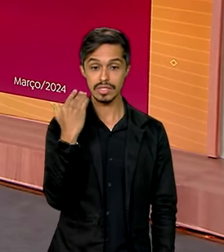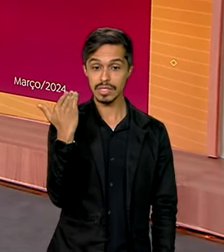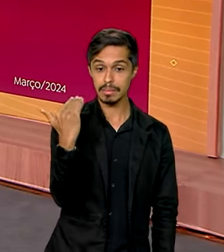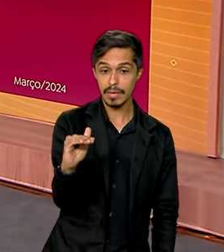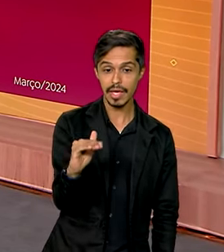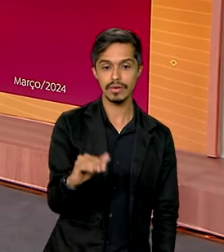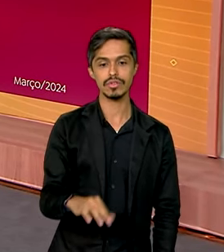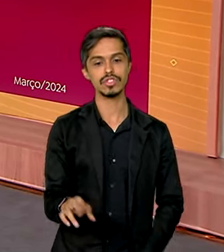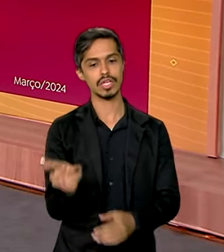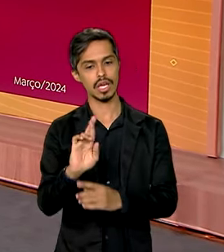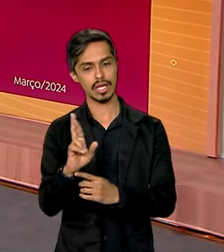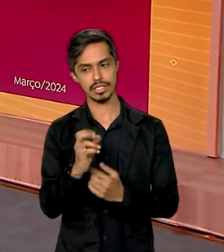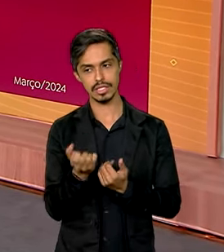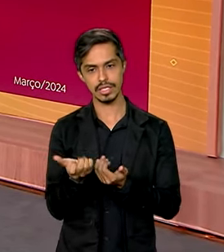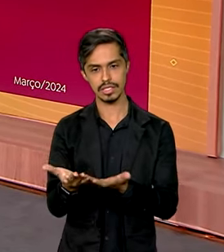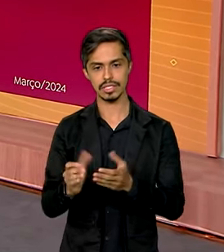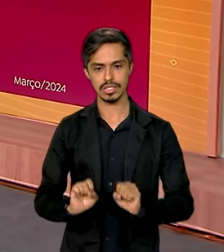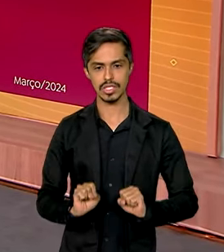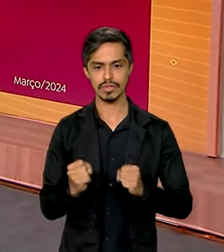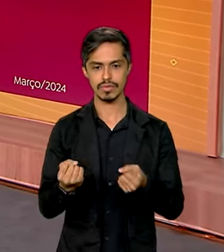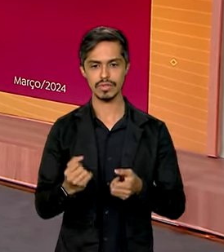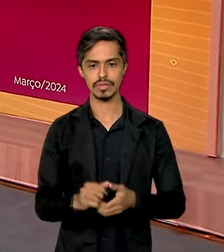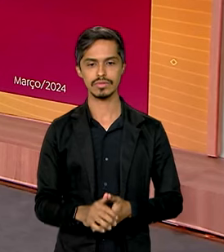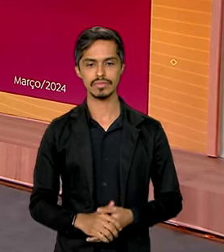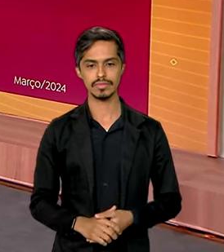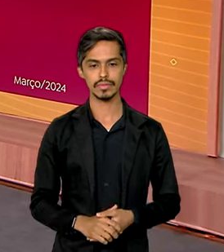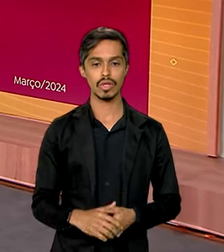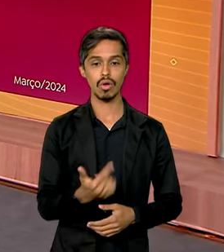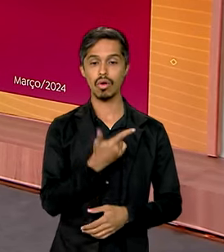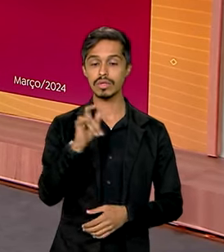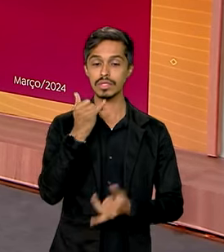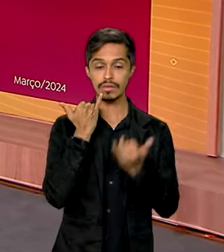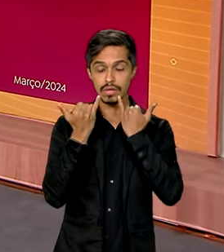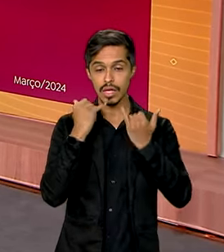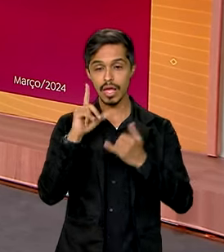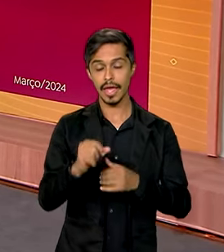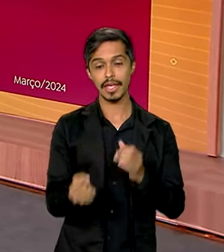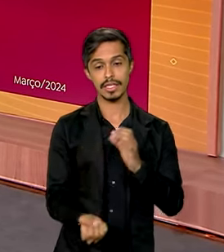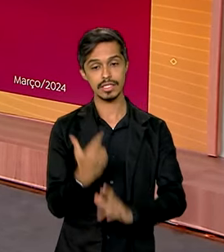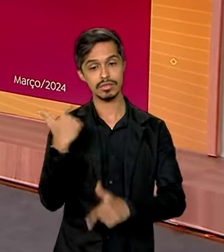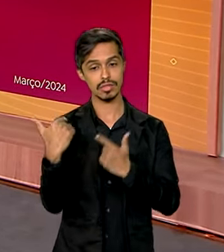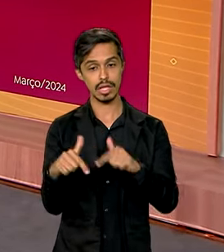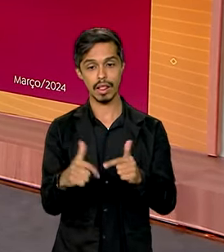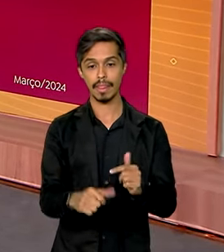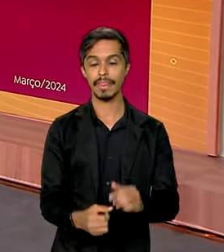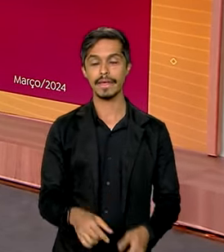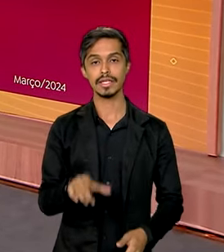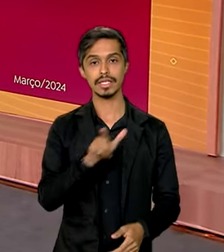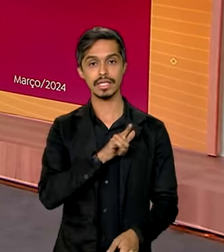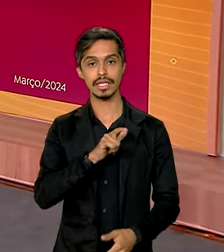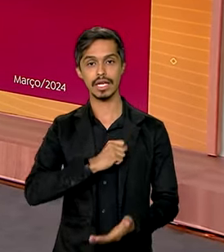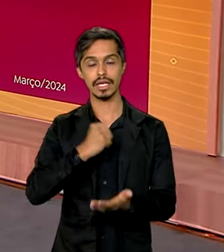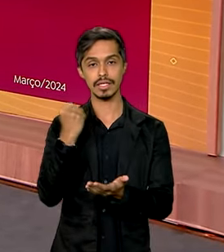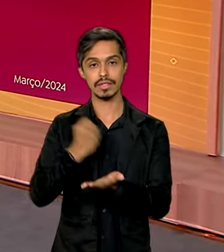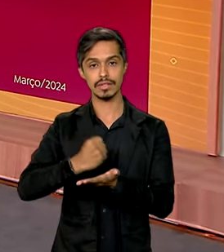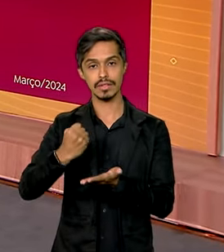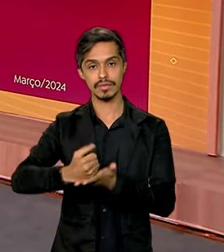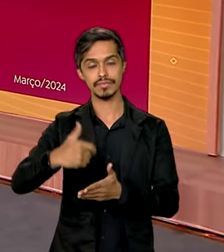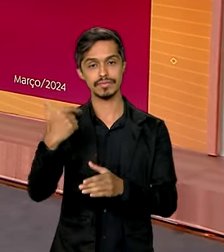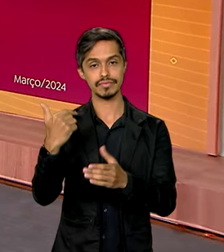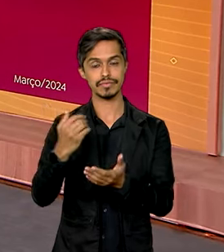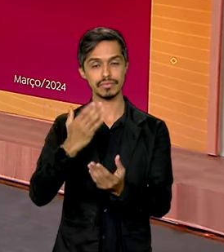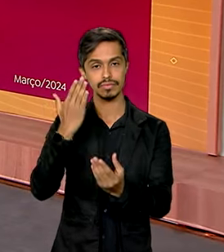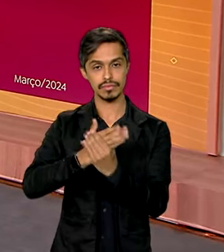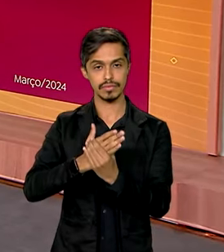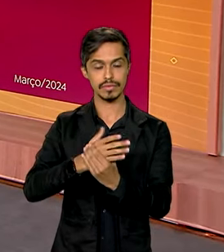61 milhões e meio de reais para esta iniciativa. Outro dado é a geração de emprego com carteira assinada. Atualmente, são